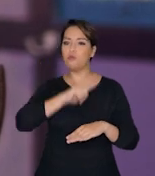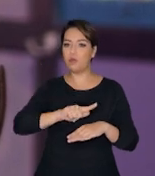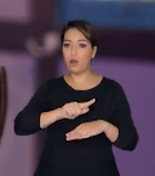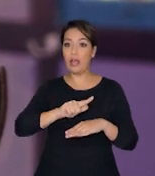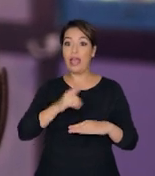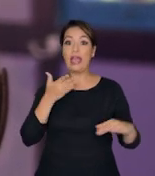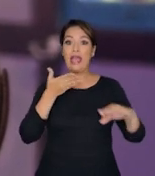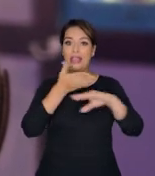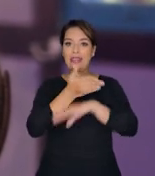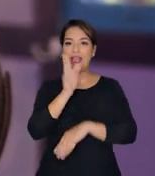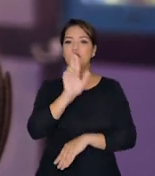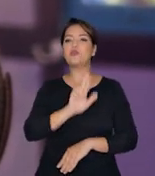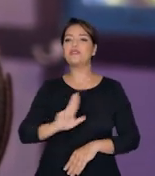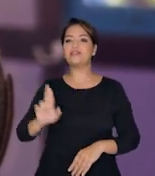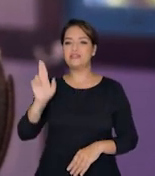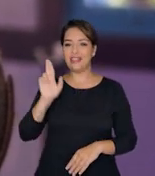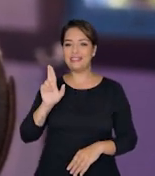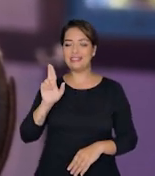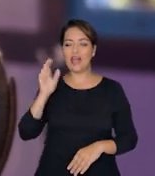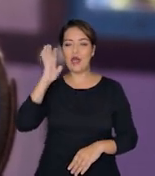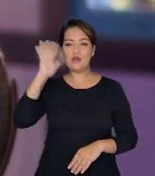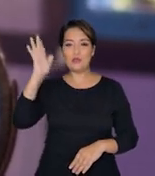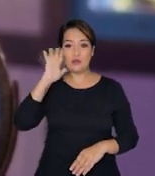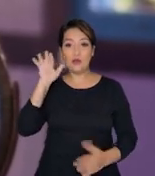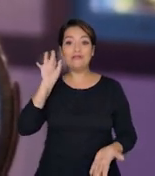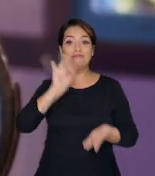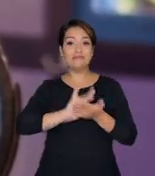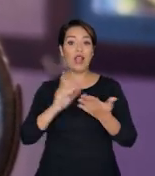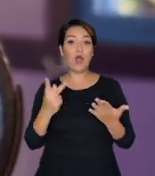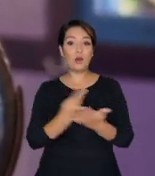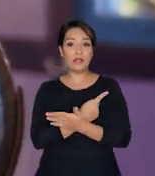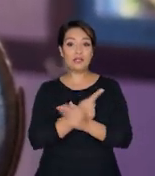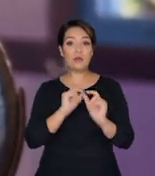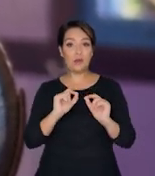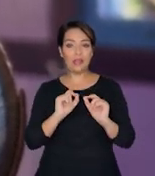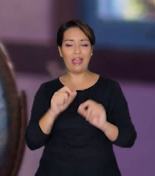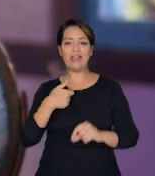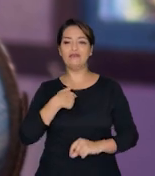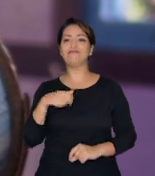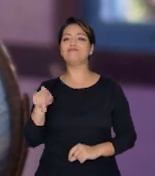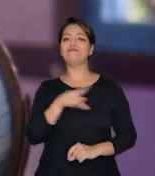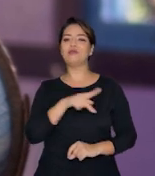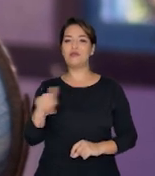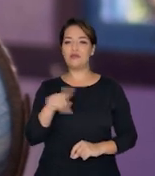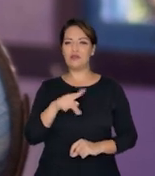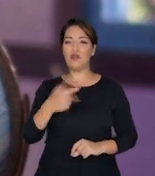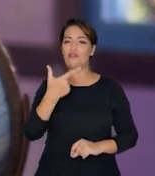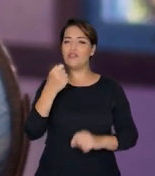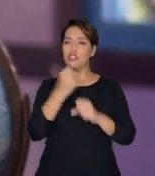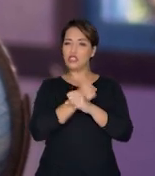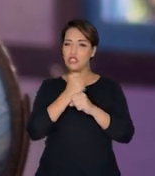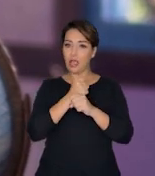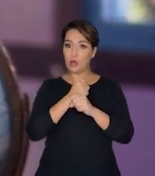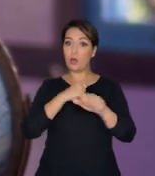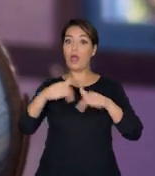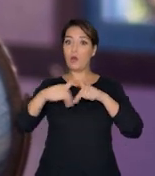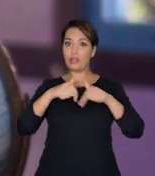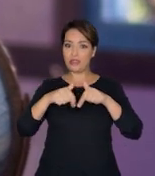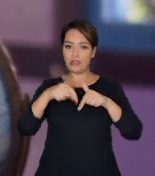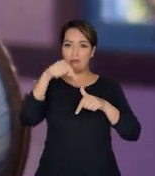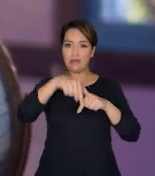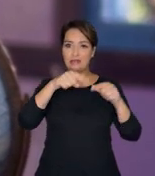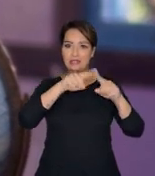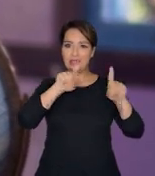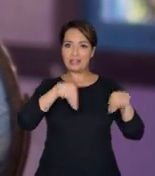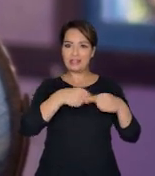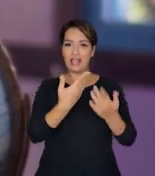essa chance, consegui entrar na universidade e realizei o sonho da minha vida, que era ser professor. Foram 20 anos trabalhando numa